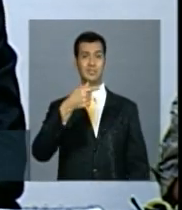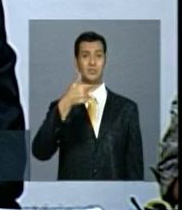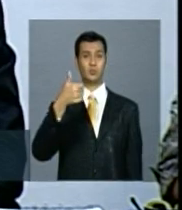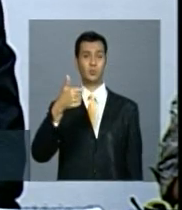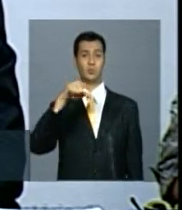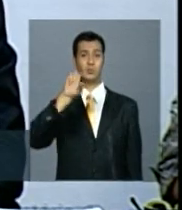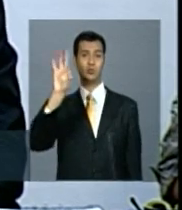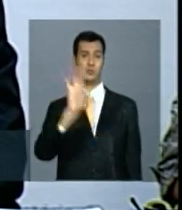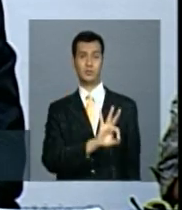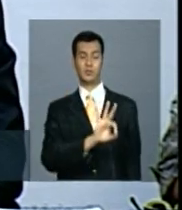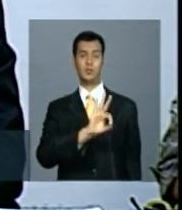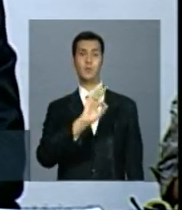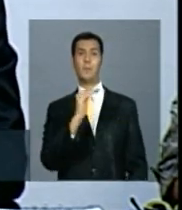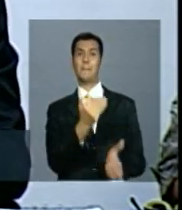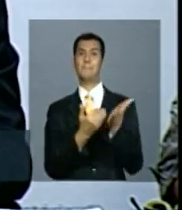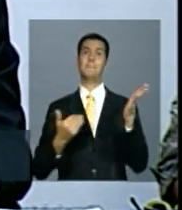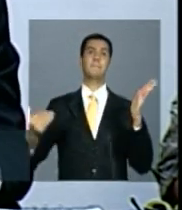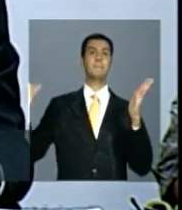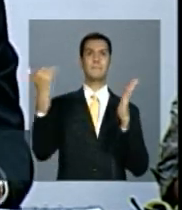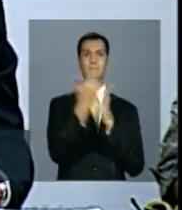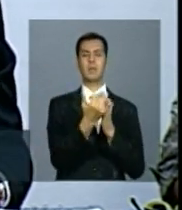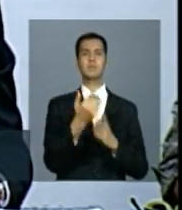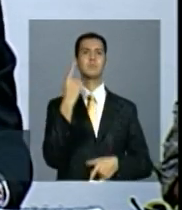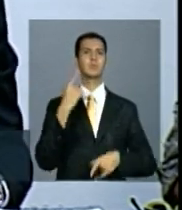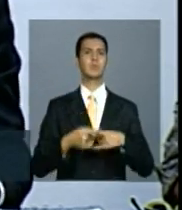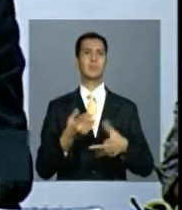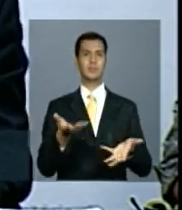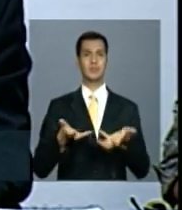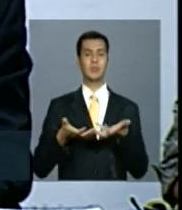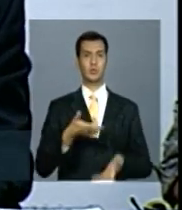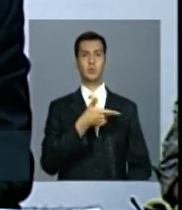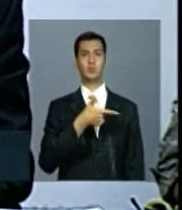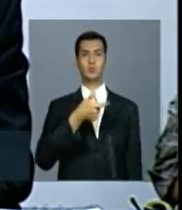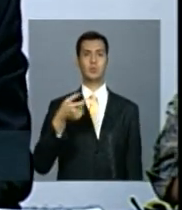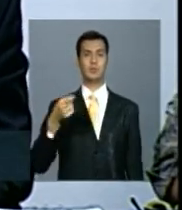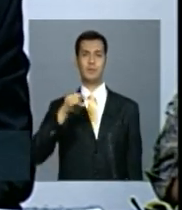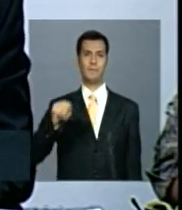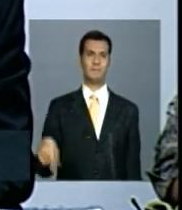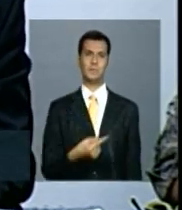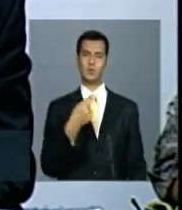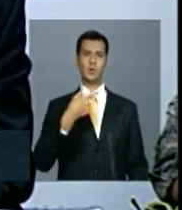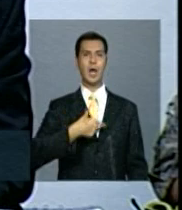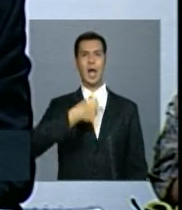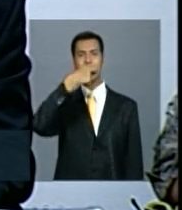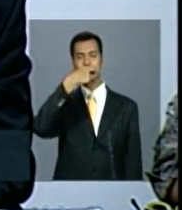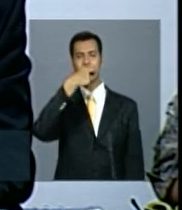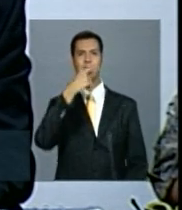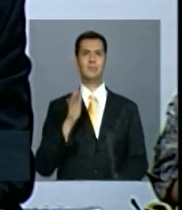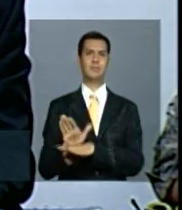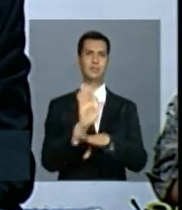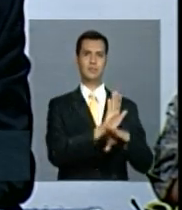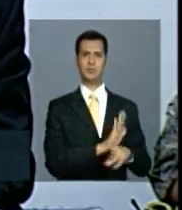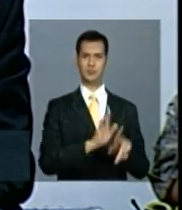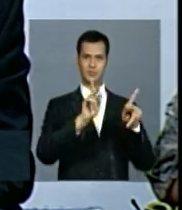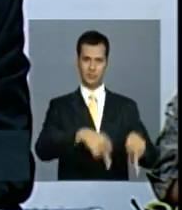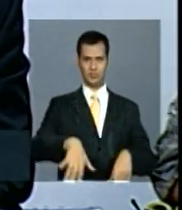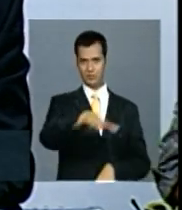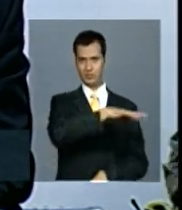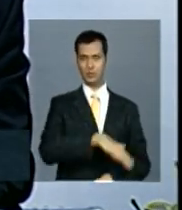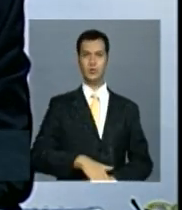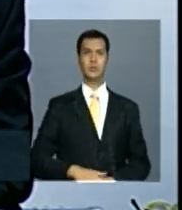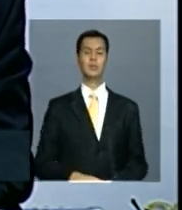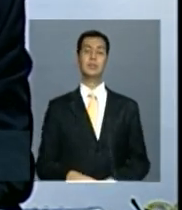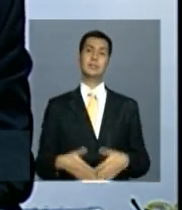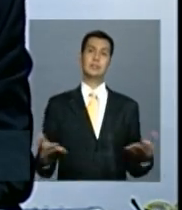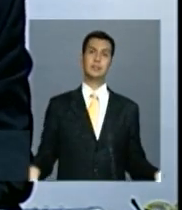a mais da nossa meta que era realizar 200.000 próteses dentárias pra população eh de extrema pobreza Então